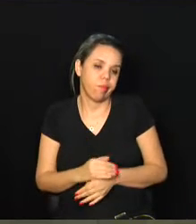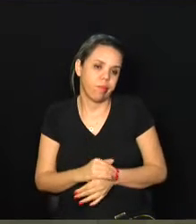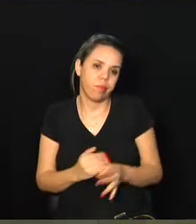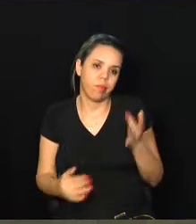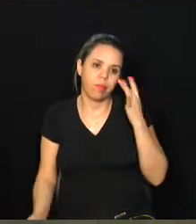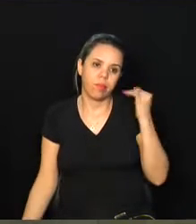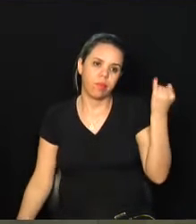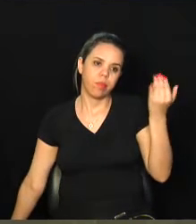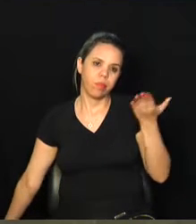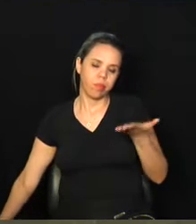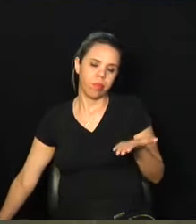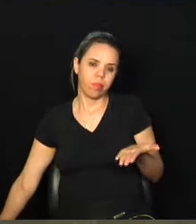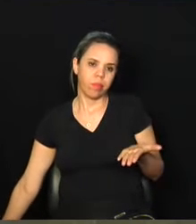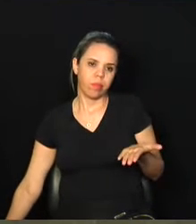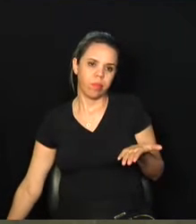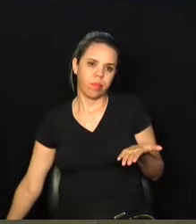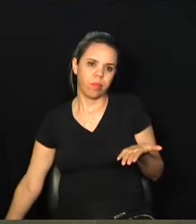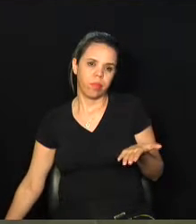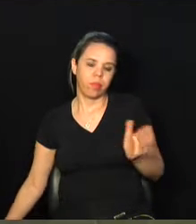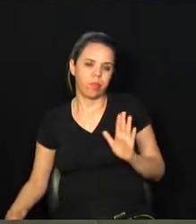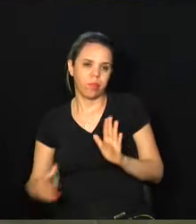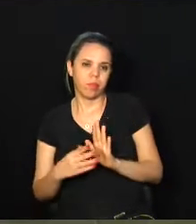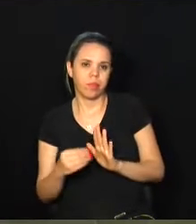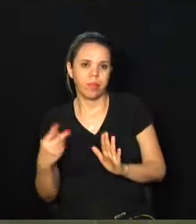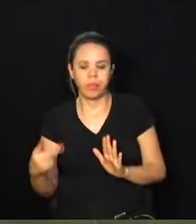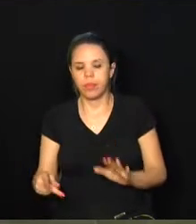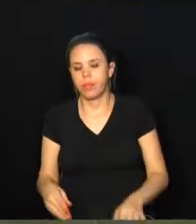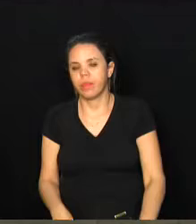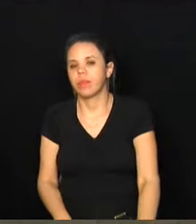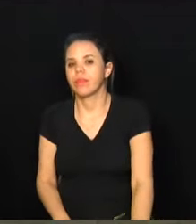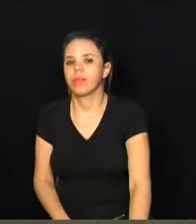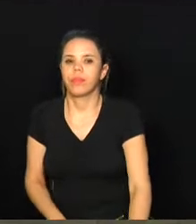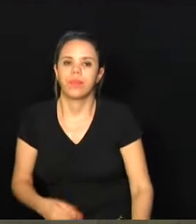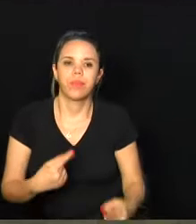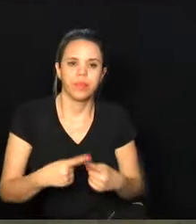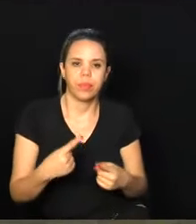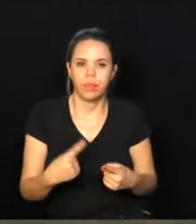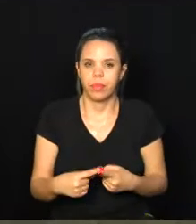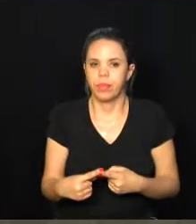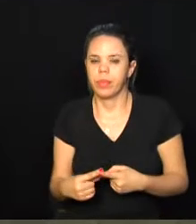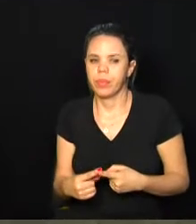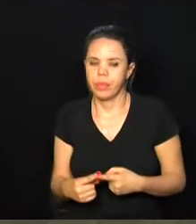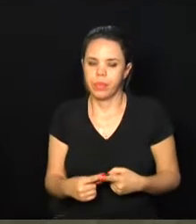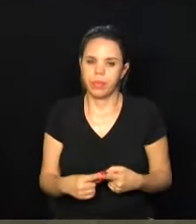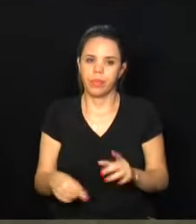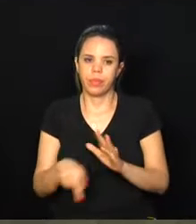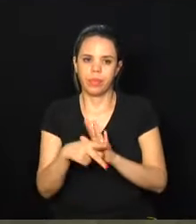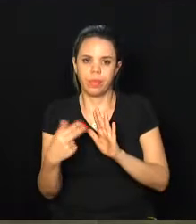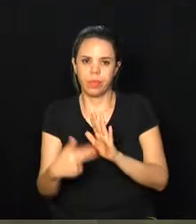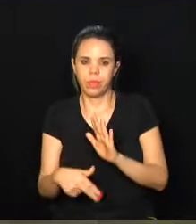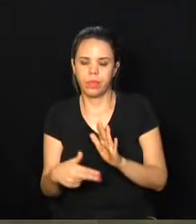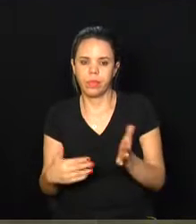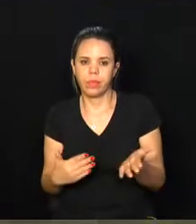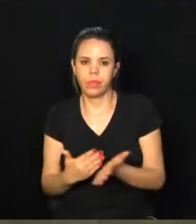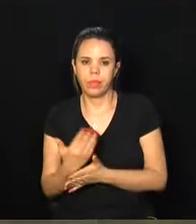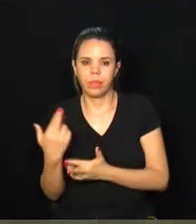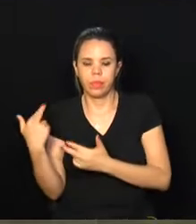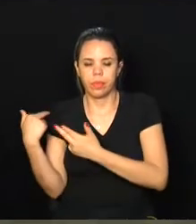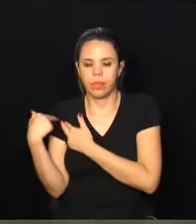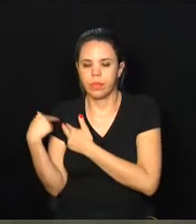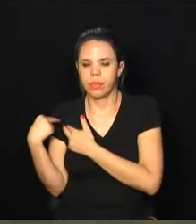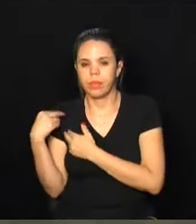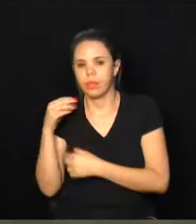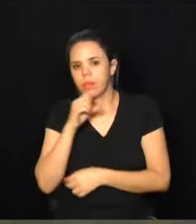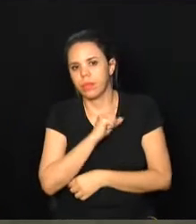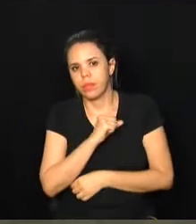muito importante essa modalidade, porque o próprio nome, aprovação responsável imediato,